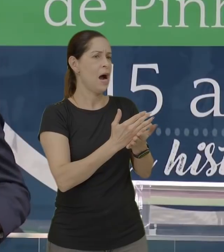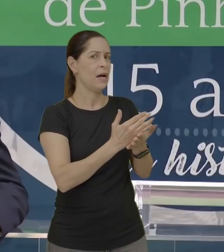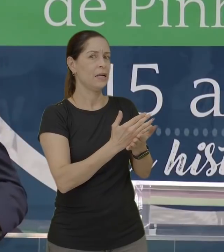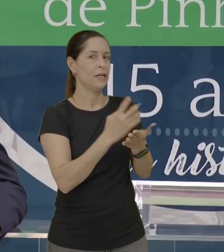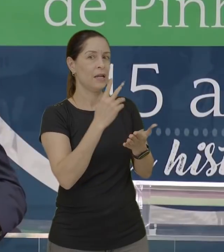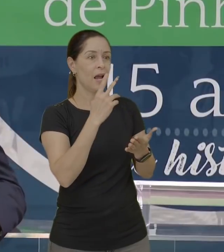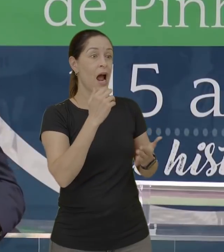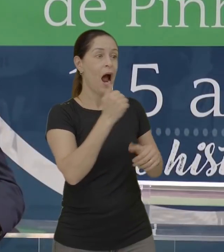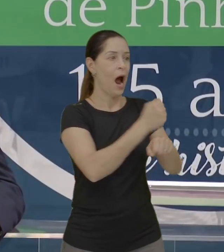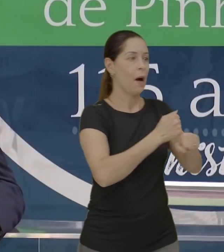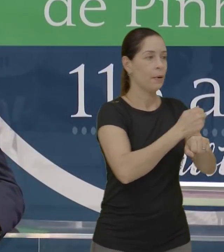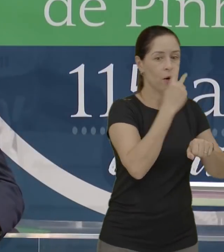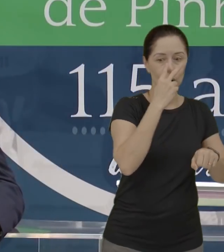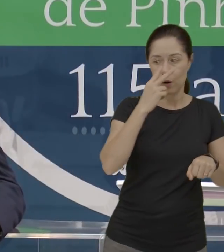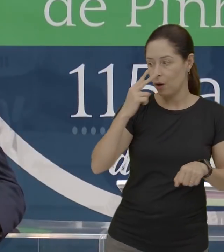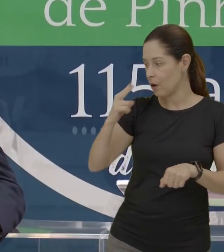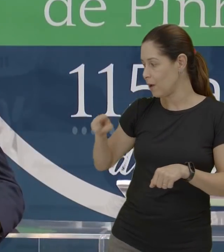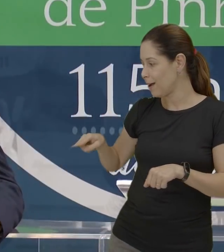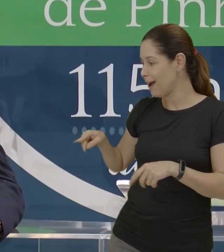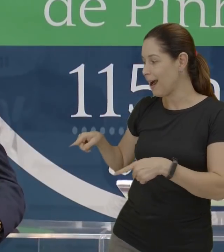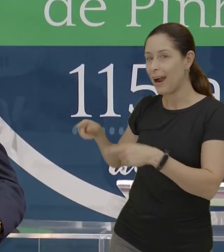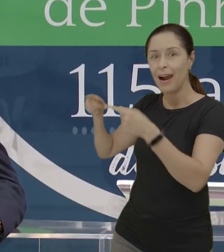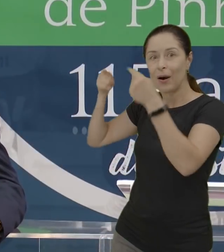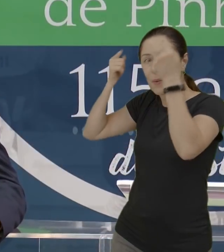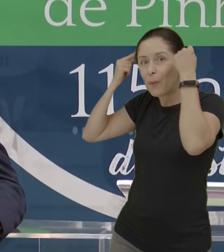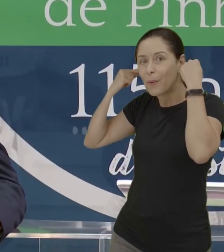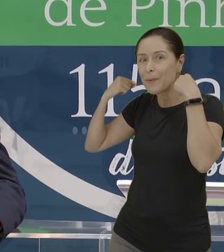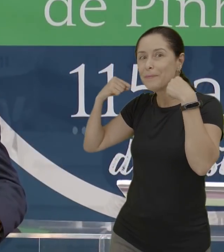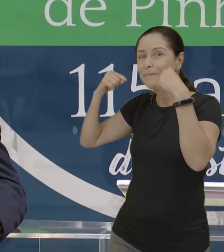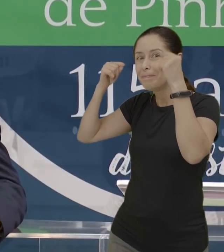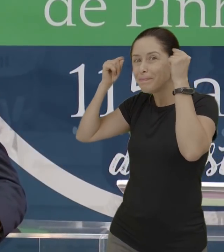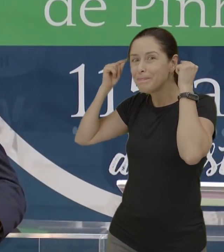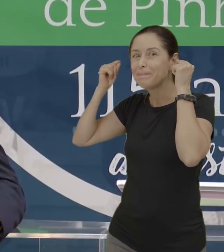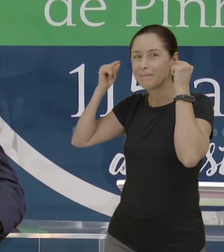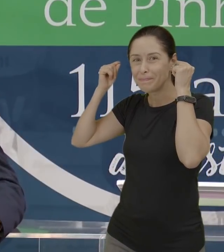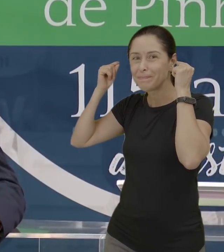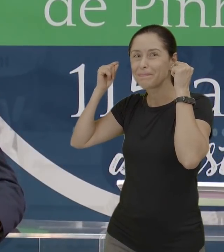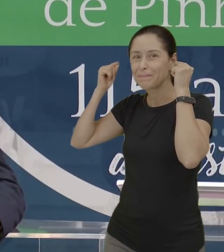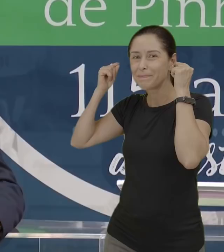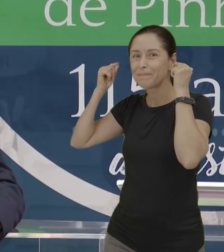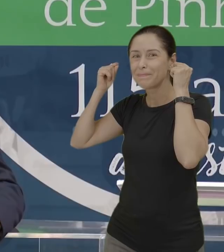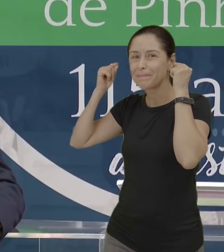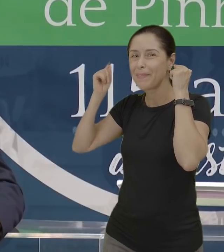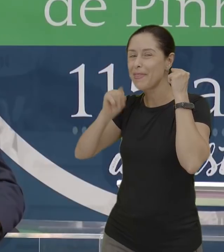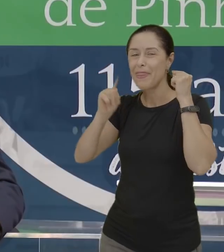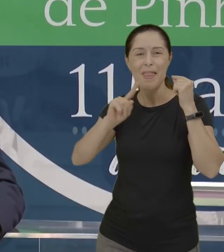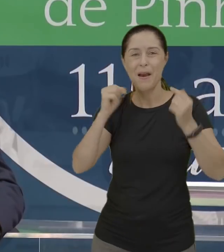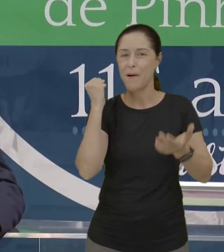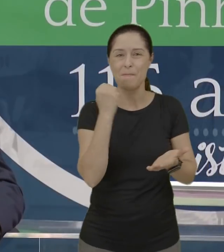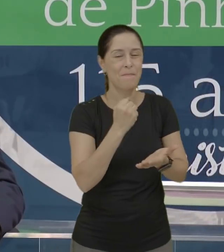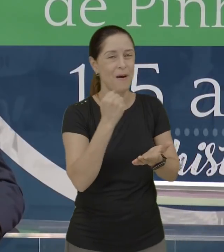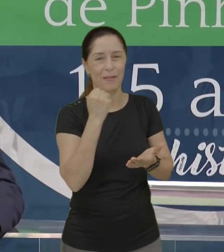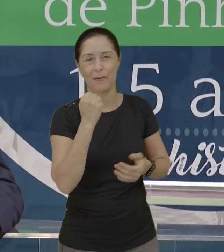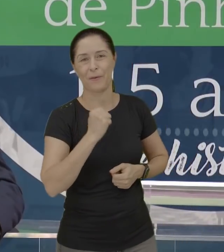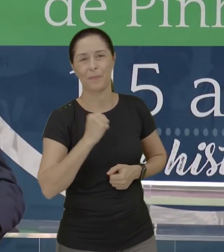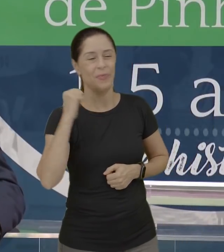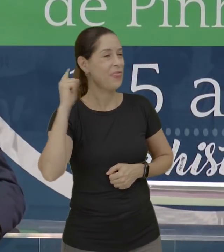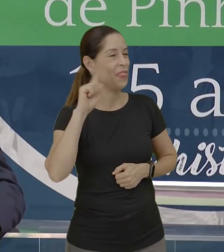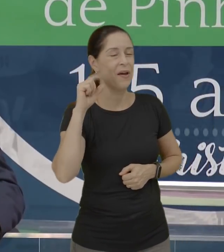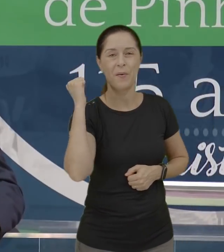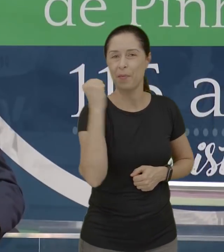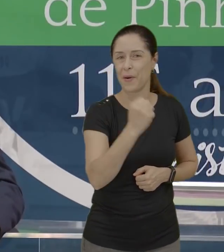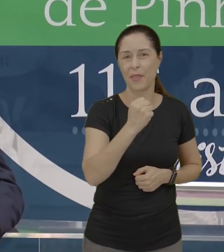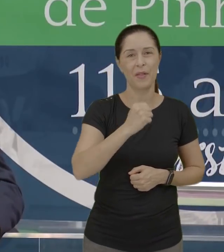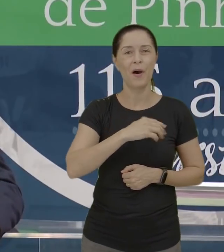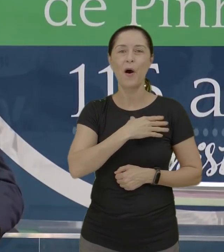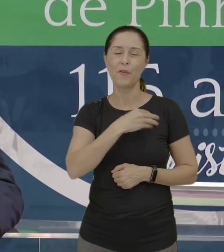multiplicaria. Deus, não tendo ninguém superior a ele mesmo para jurar, jurou por si